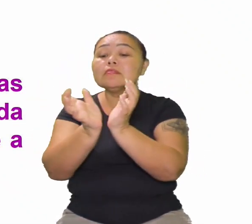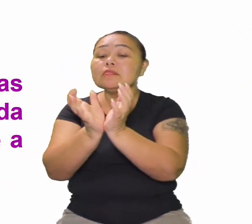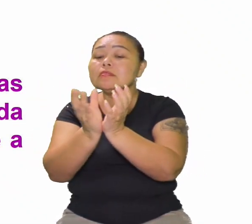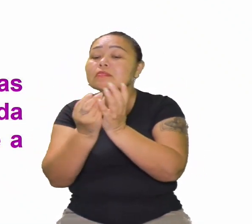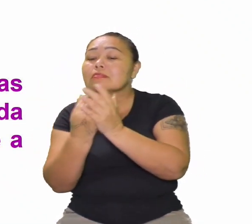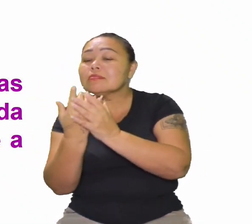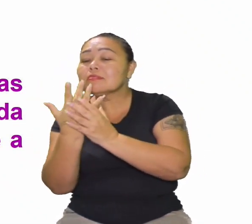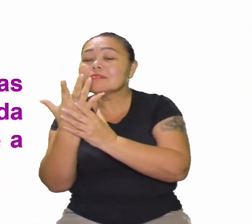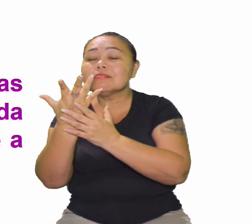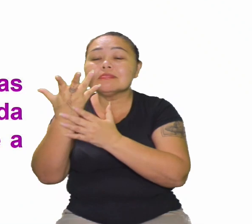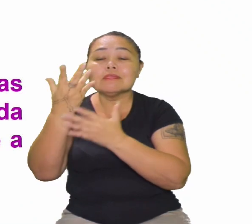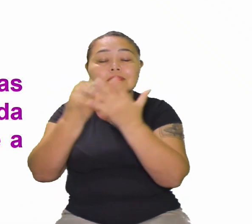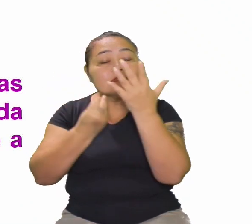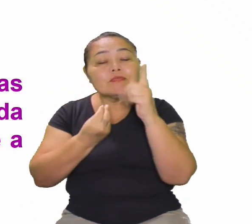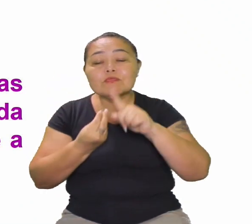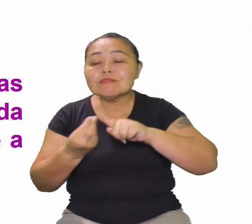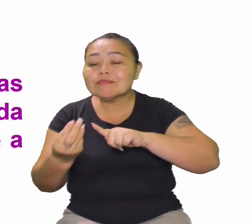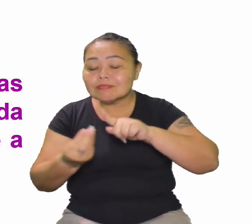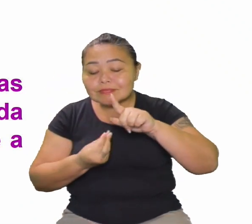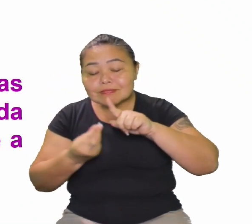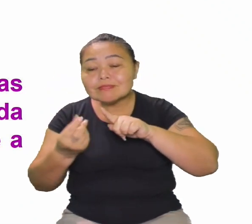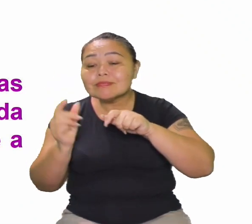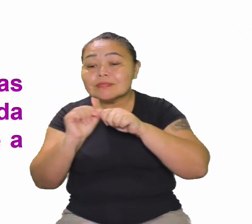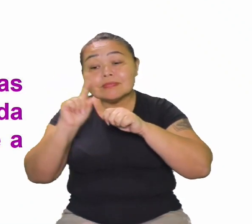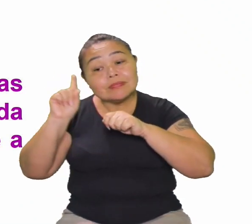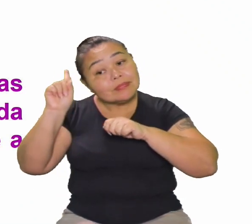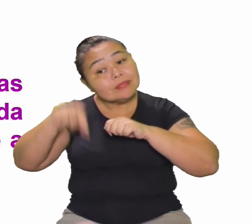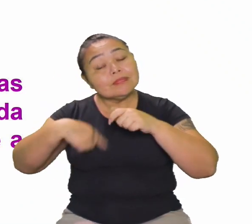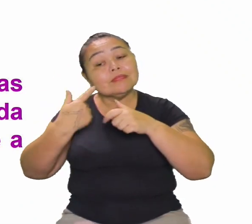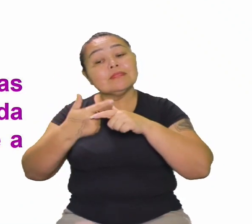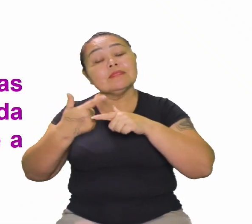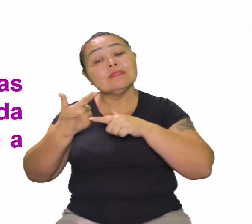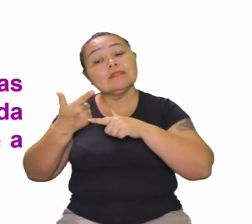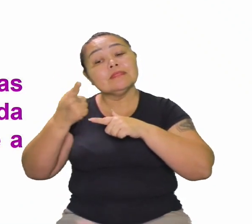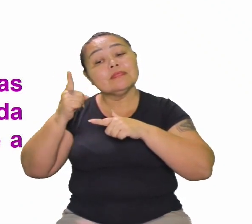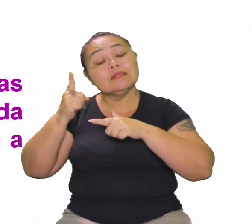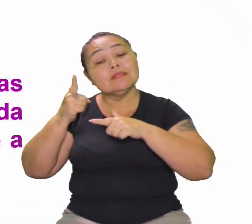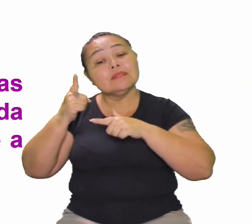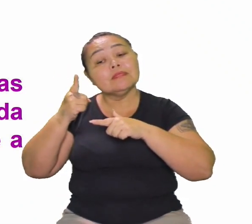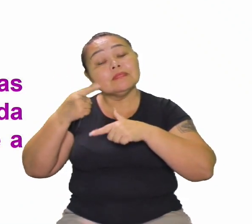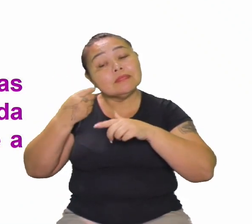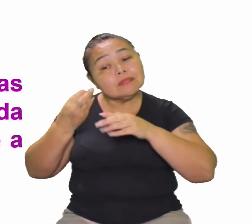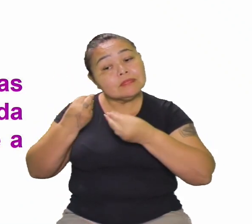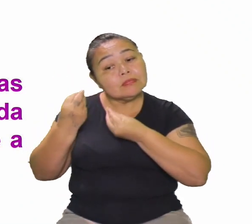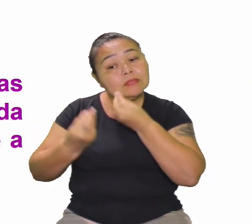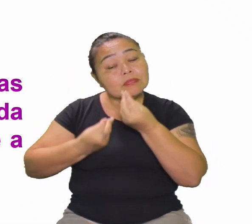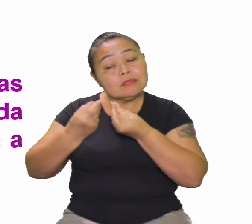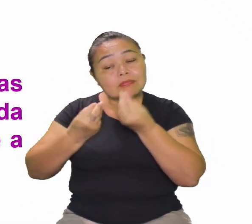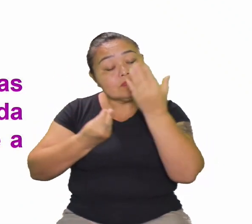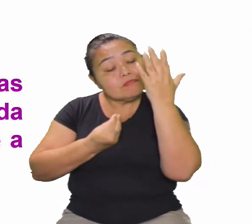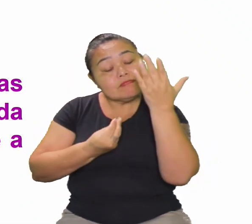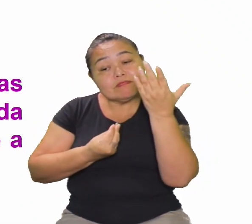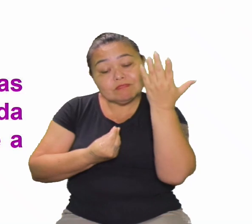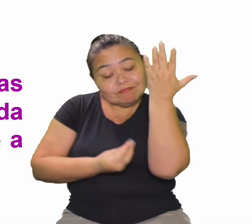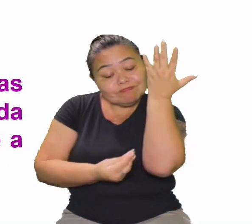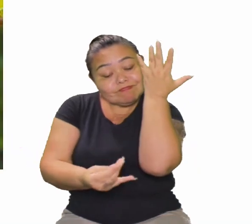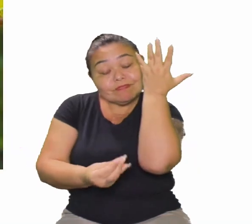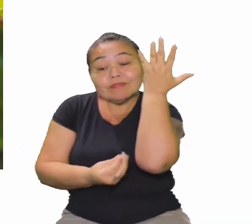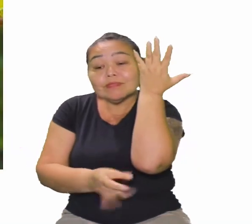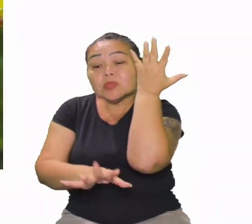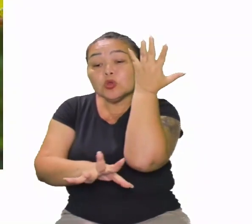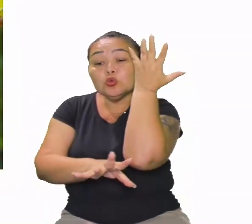as adubadeiras, elas têm esse potencial aí de servir como um mecanismo de adubação natural,